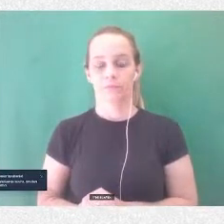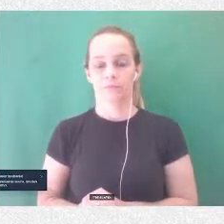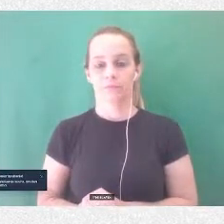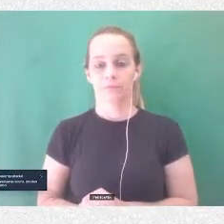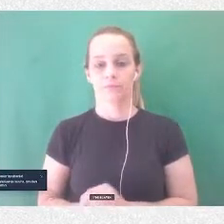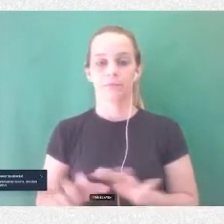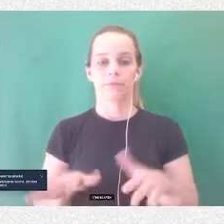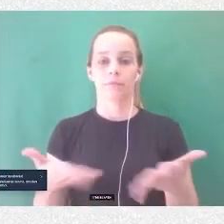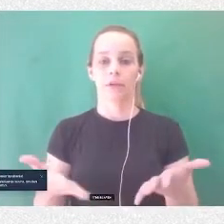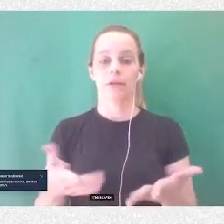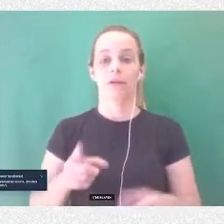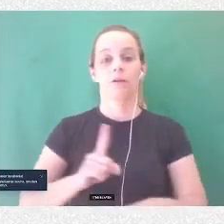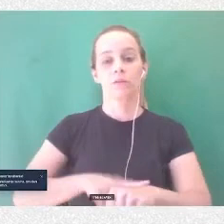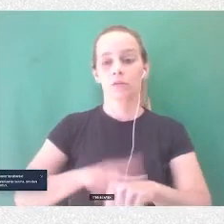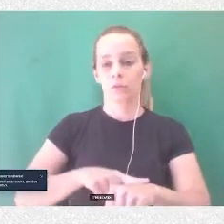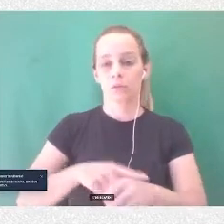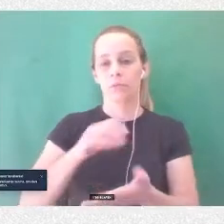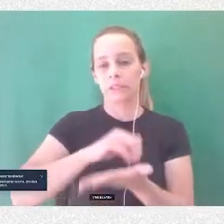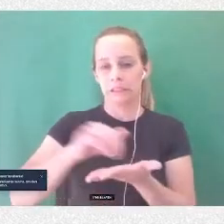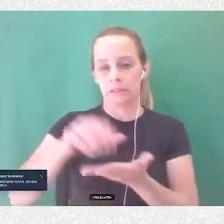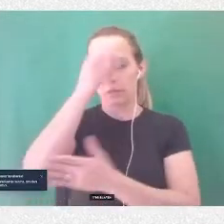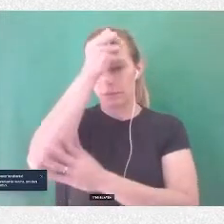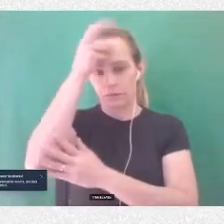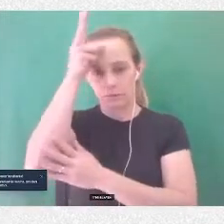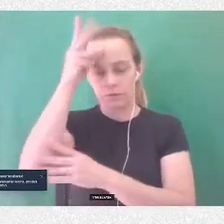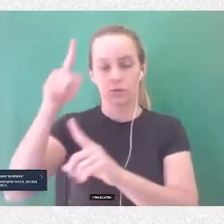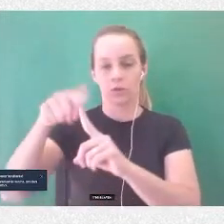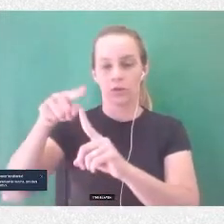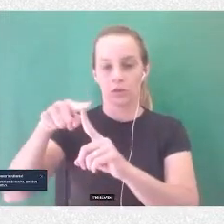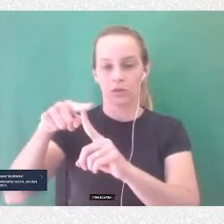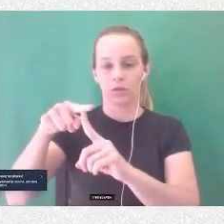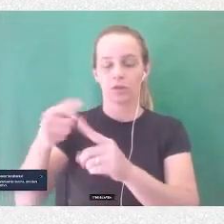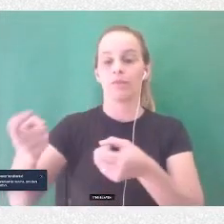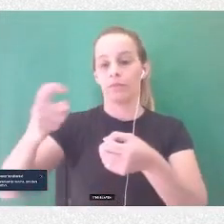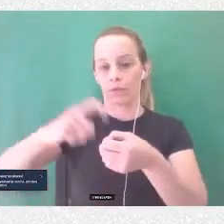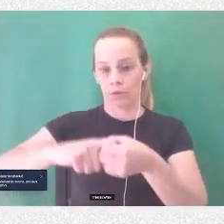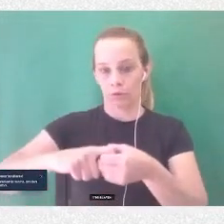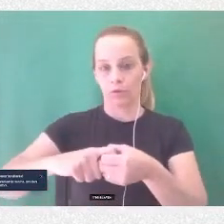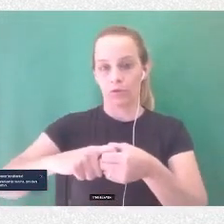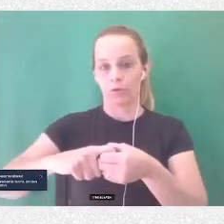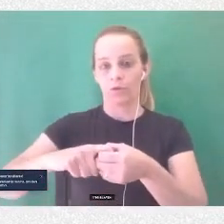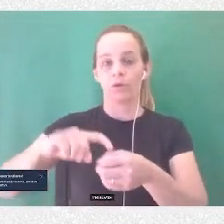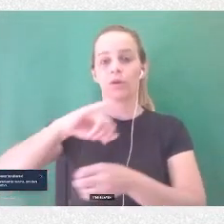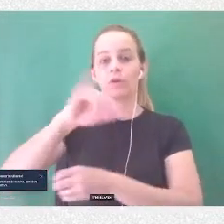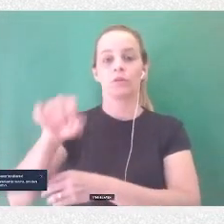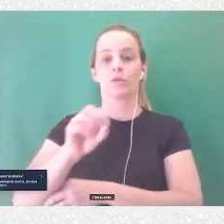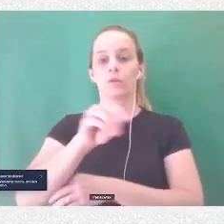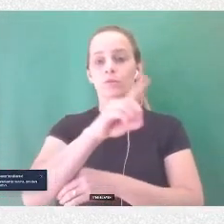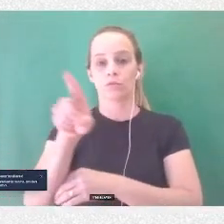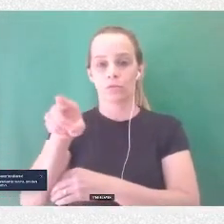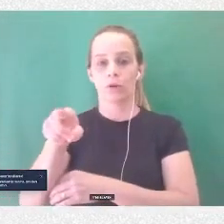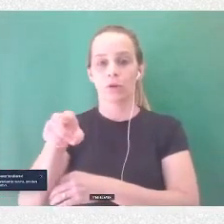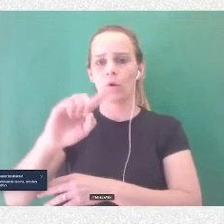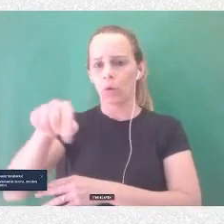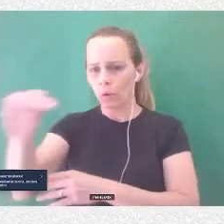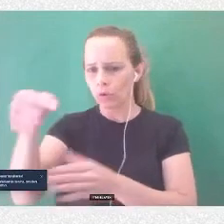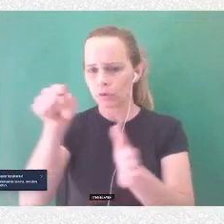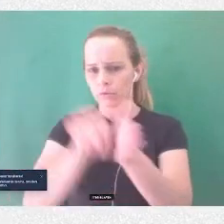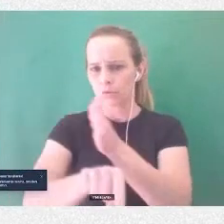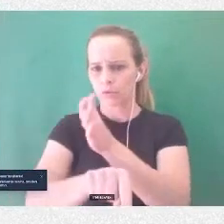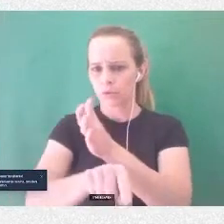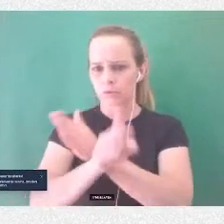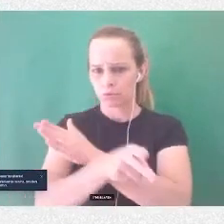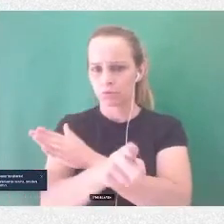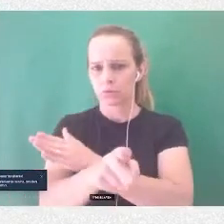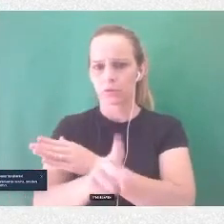Enquanto a secretária e a Prefeitura de Toledo reconectam, João, conseguimos seguir para a próxima pergunta e